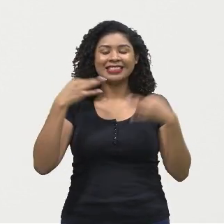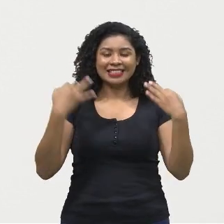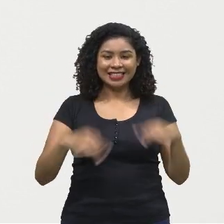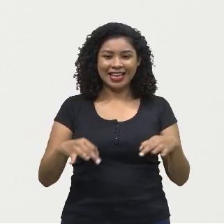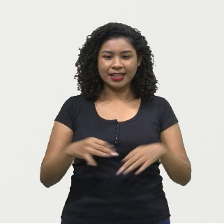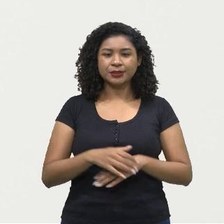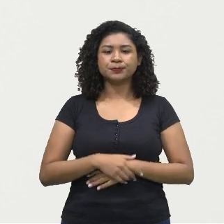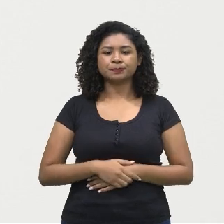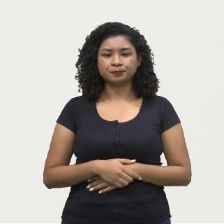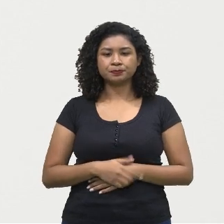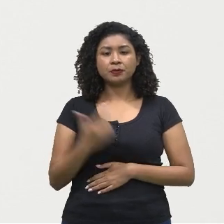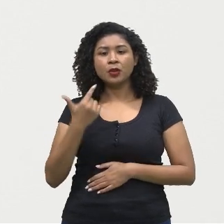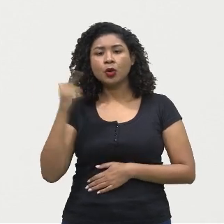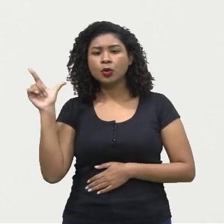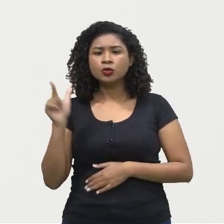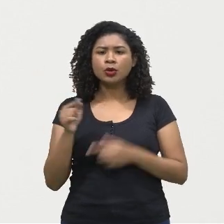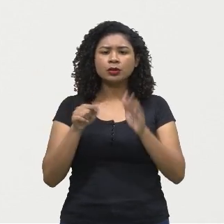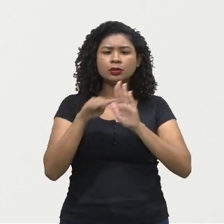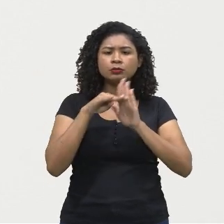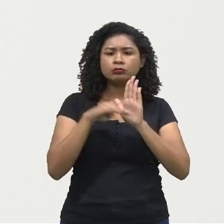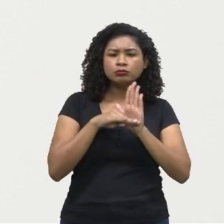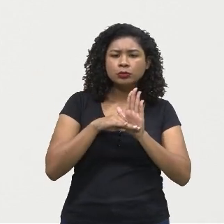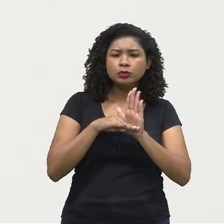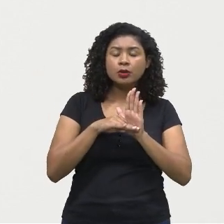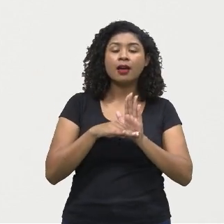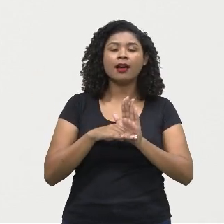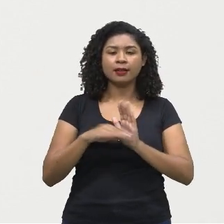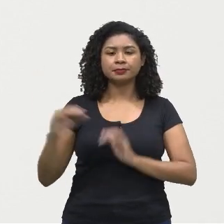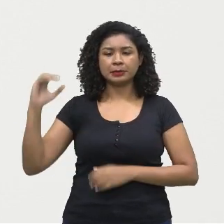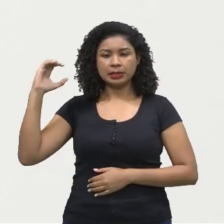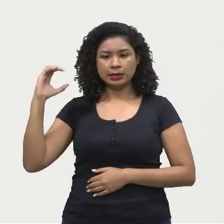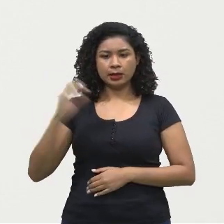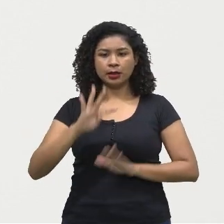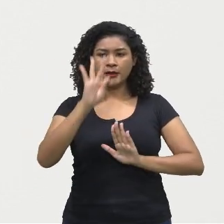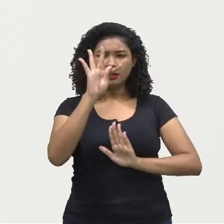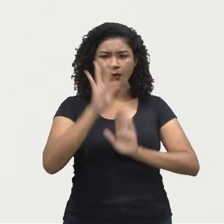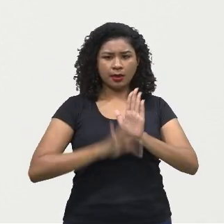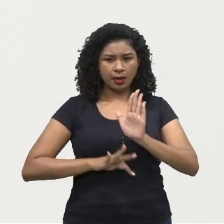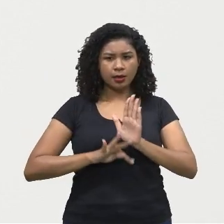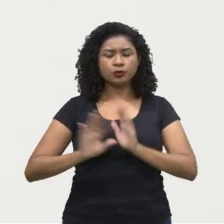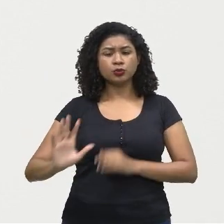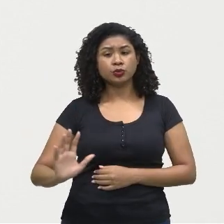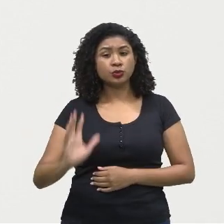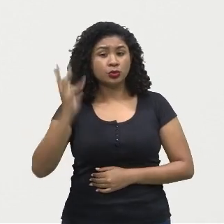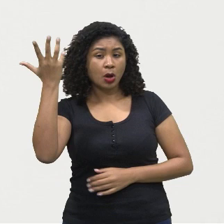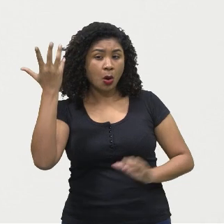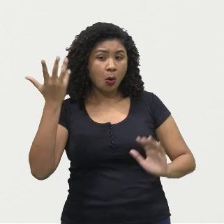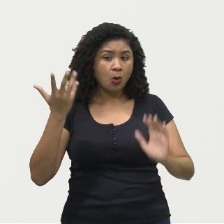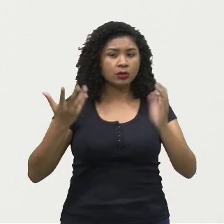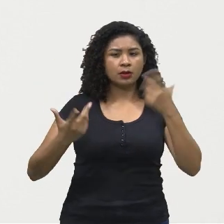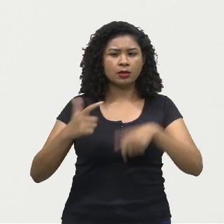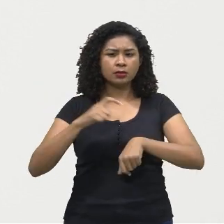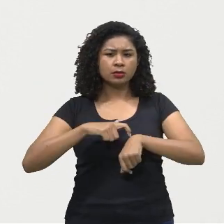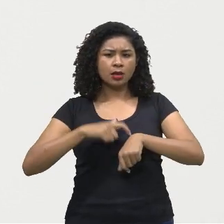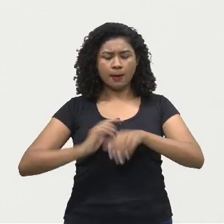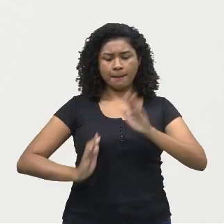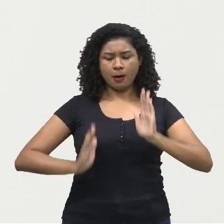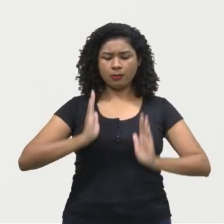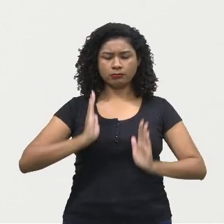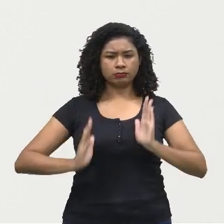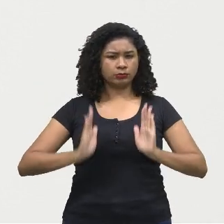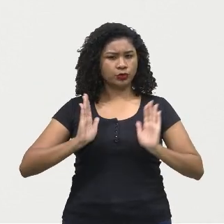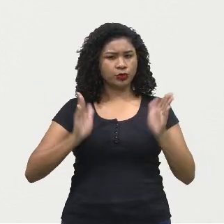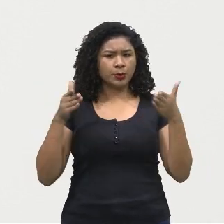outras alternativas? As outras 2 dizem assim. Letra C, texto cujos fatos acontecem num tempo e